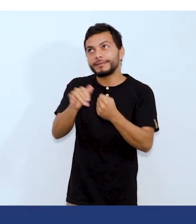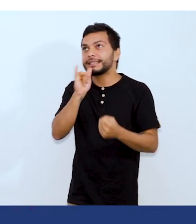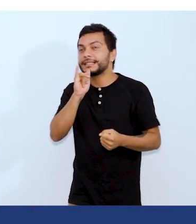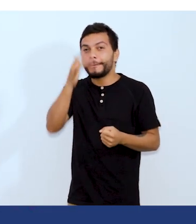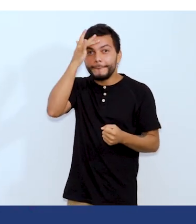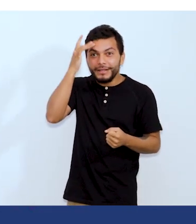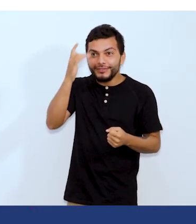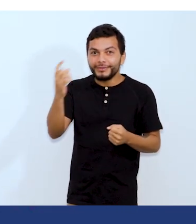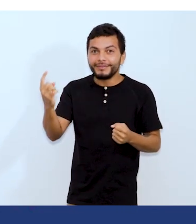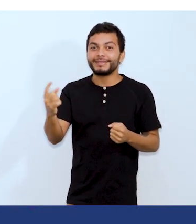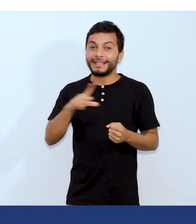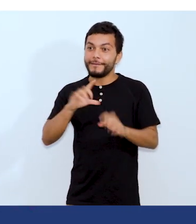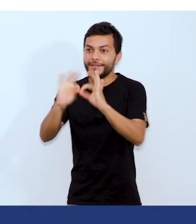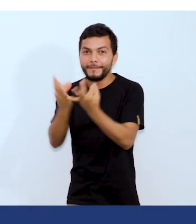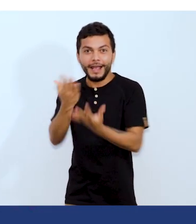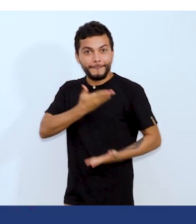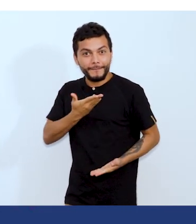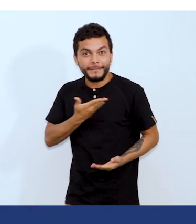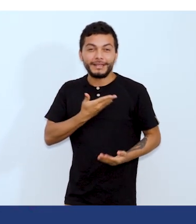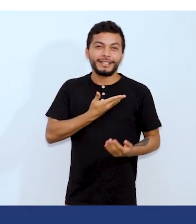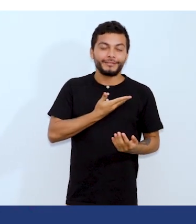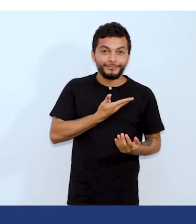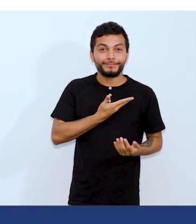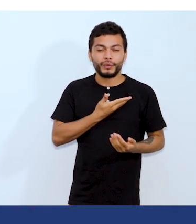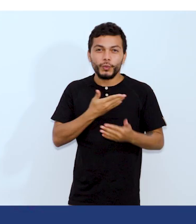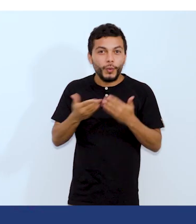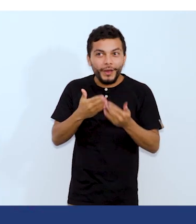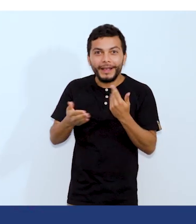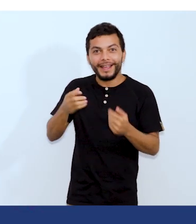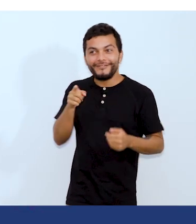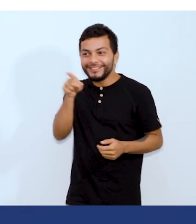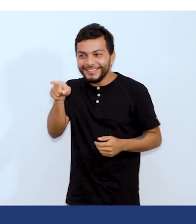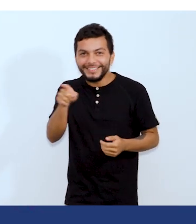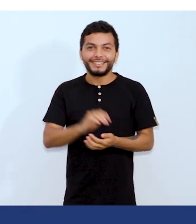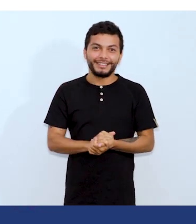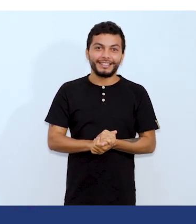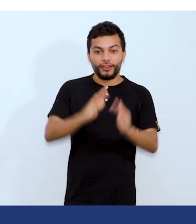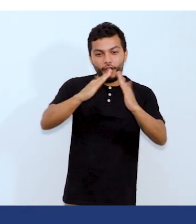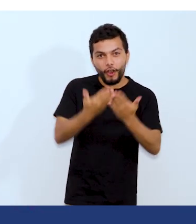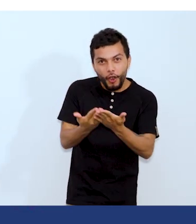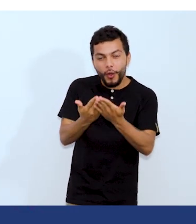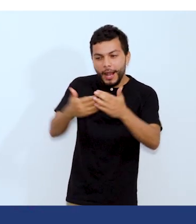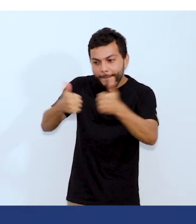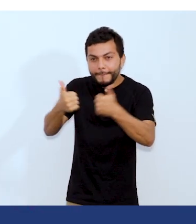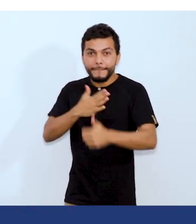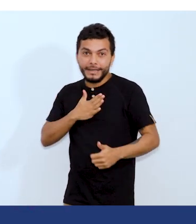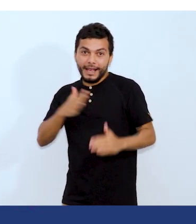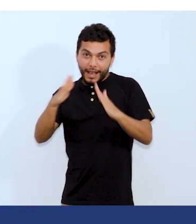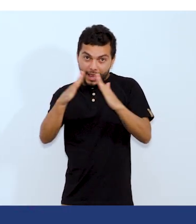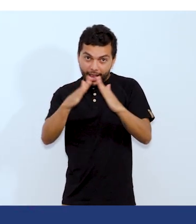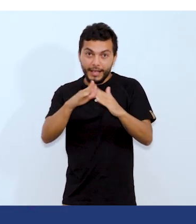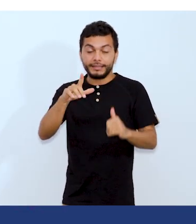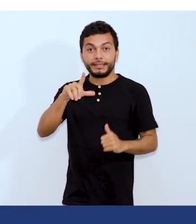amigos, parentes, familiares. Essa escola é perto da minha casa. Nessa oração,